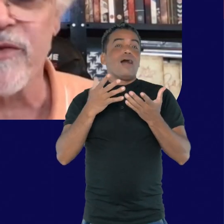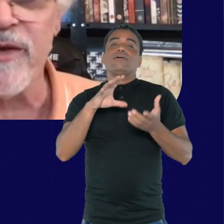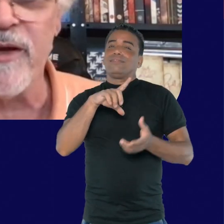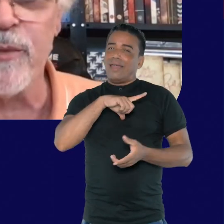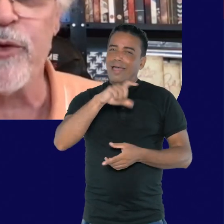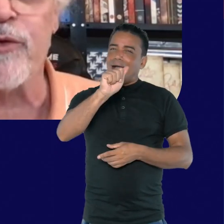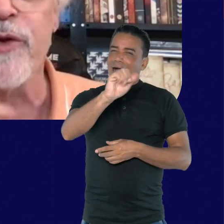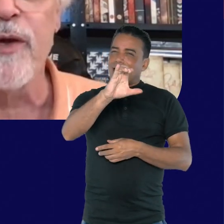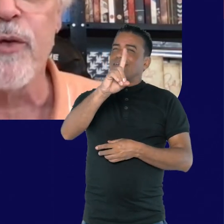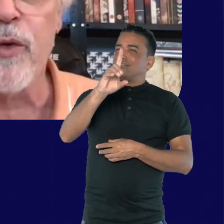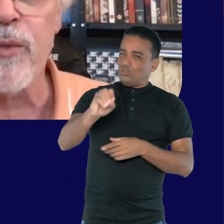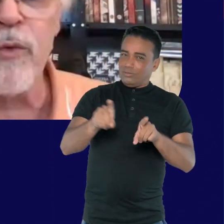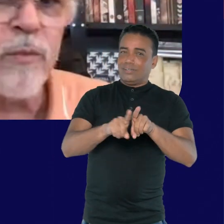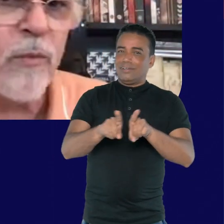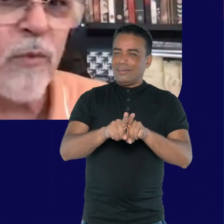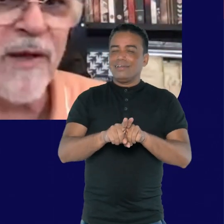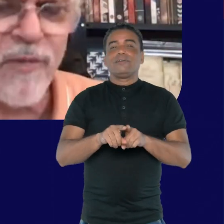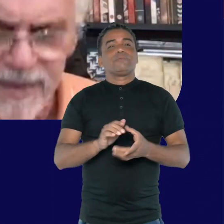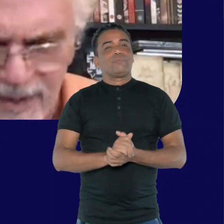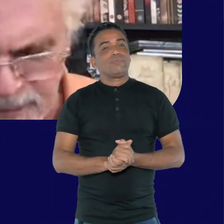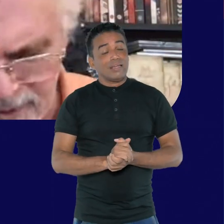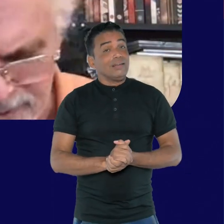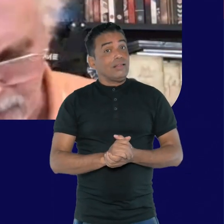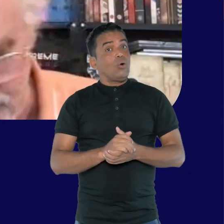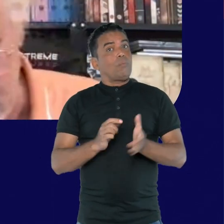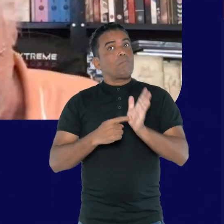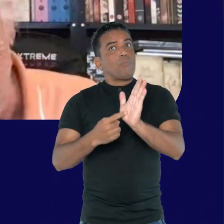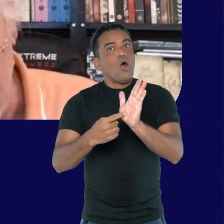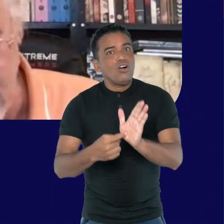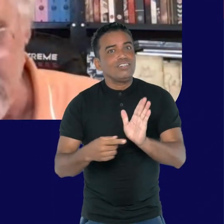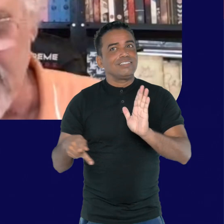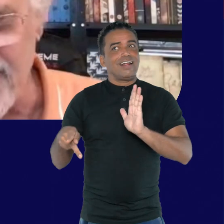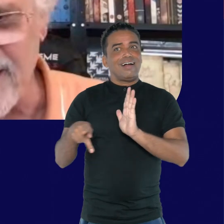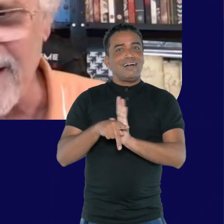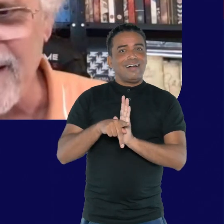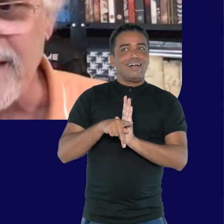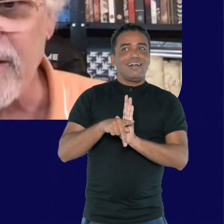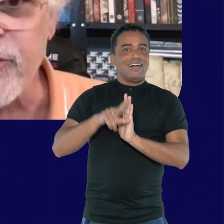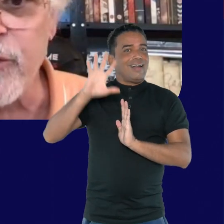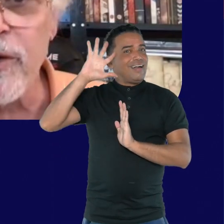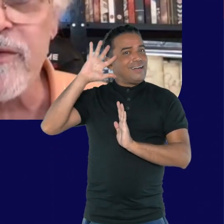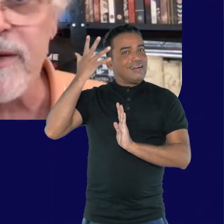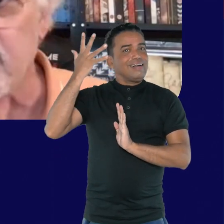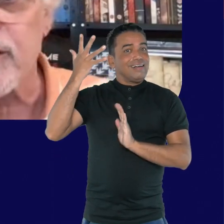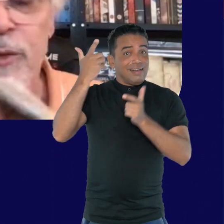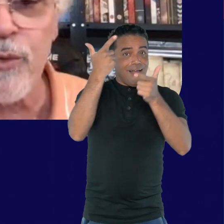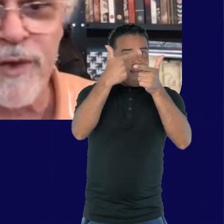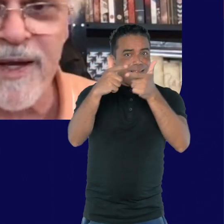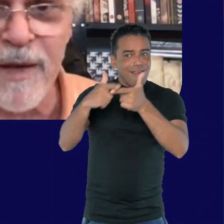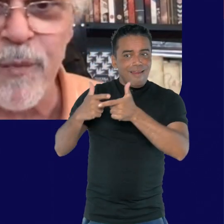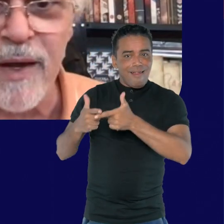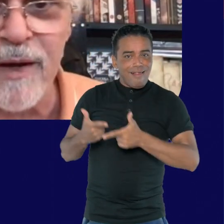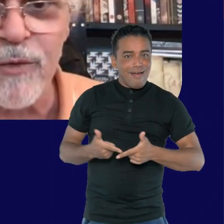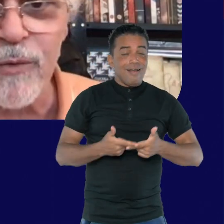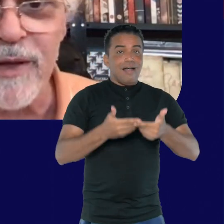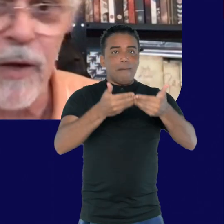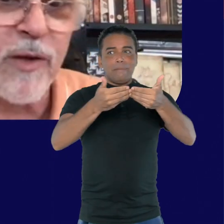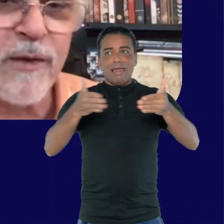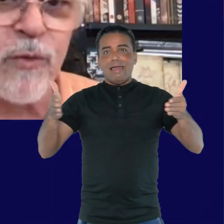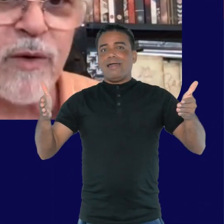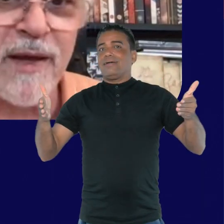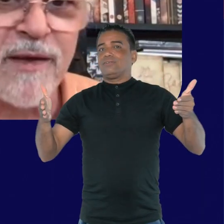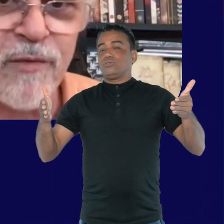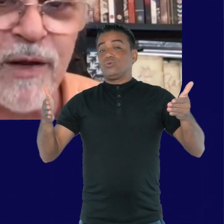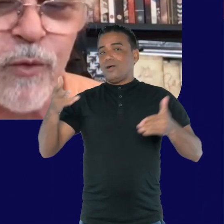como oxímoros, como um levantamento de questões que deixa tudo em aberto, e